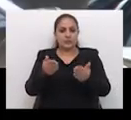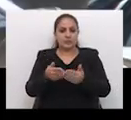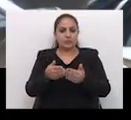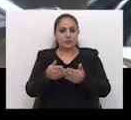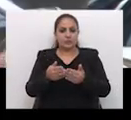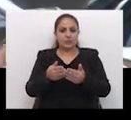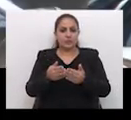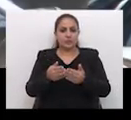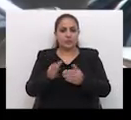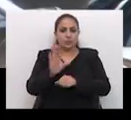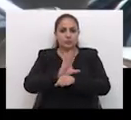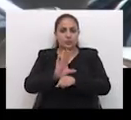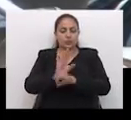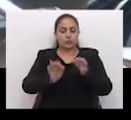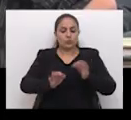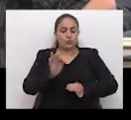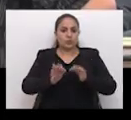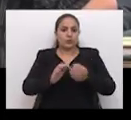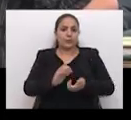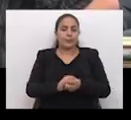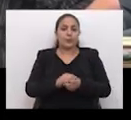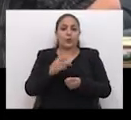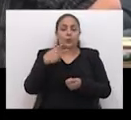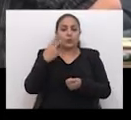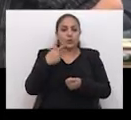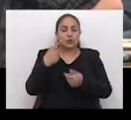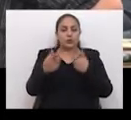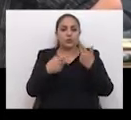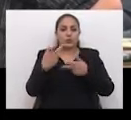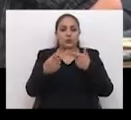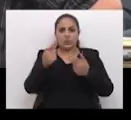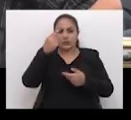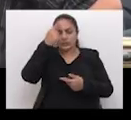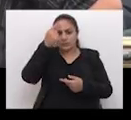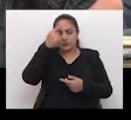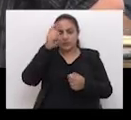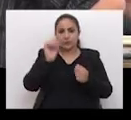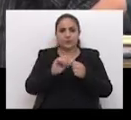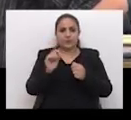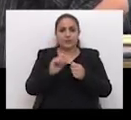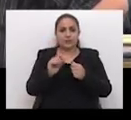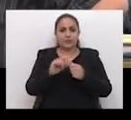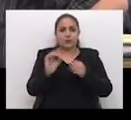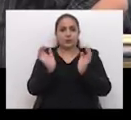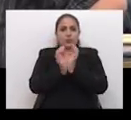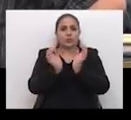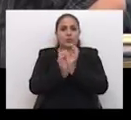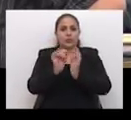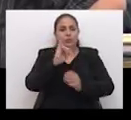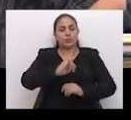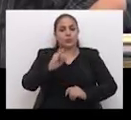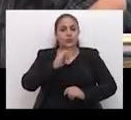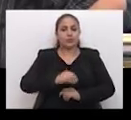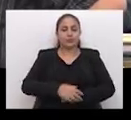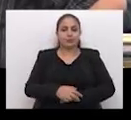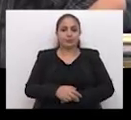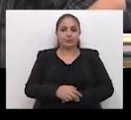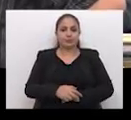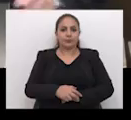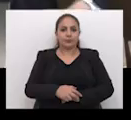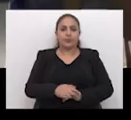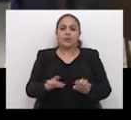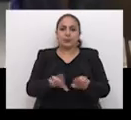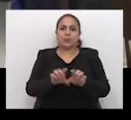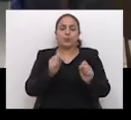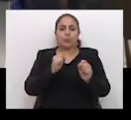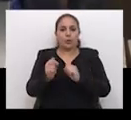de Constituição e Justiça. De acordo com o parlamentar, as ideias levantadas pelos colegas são